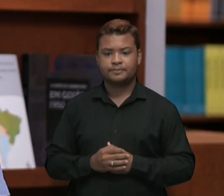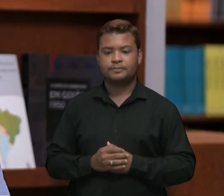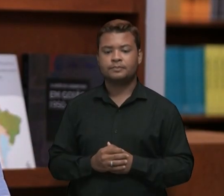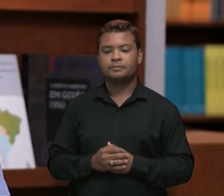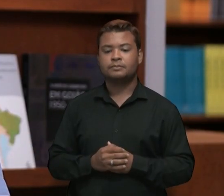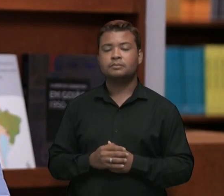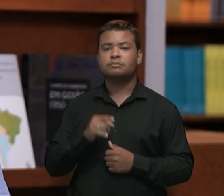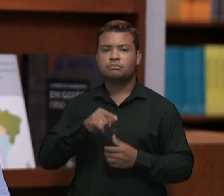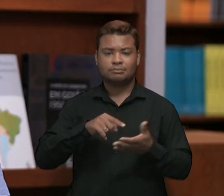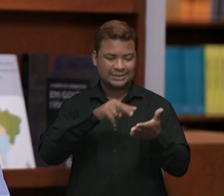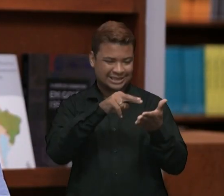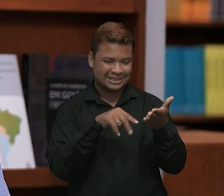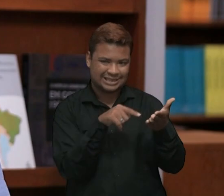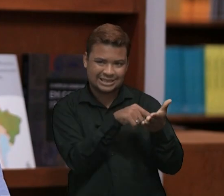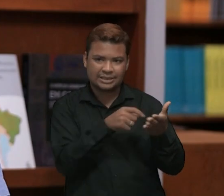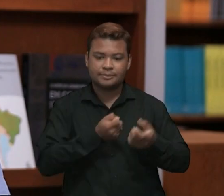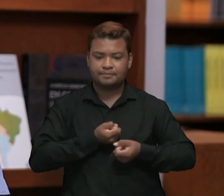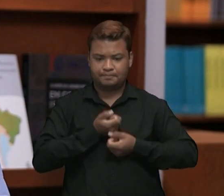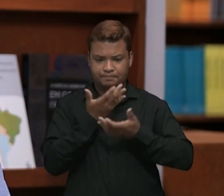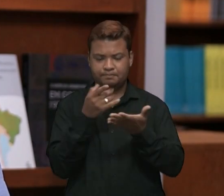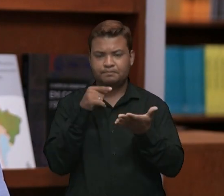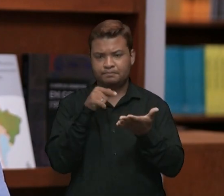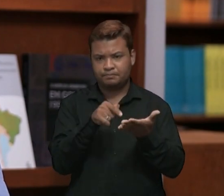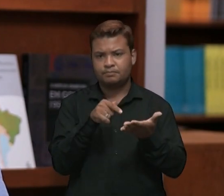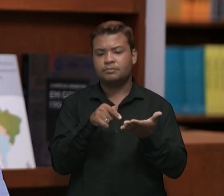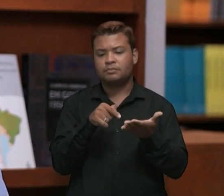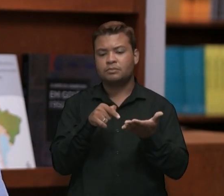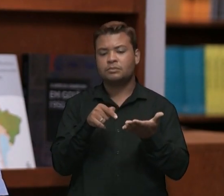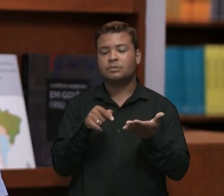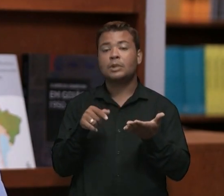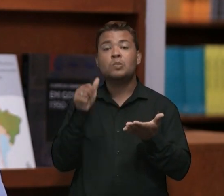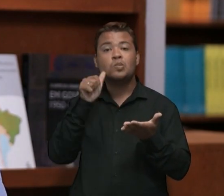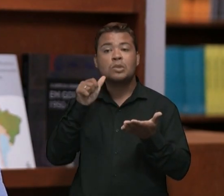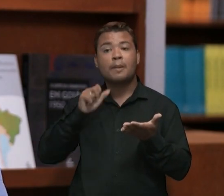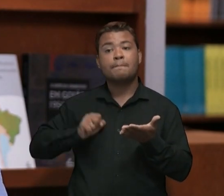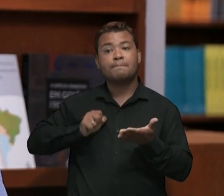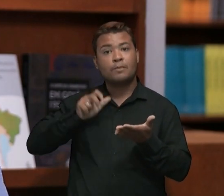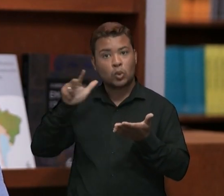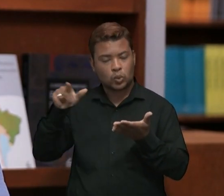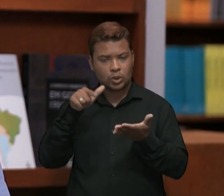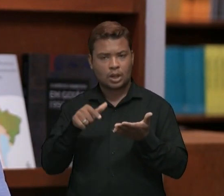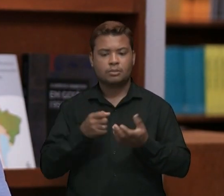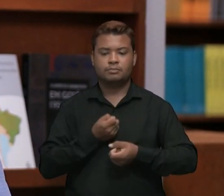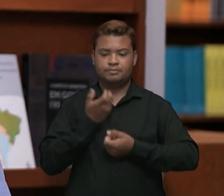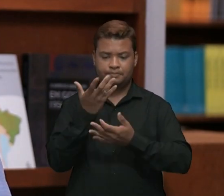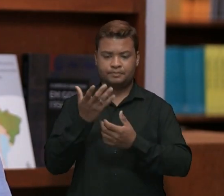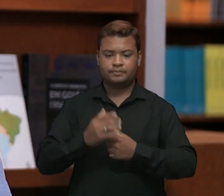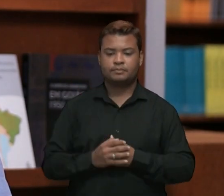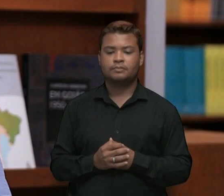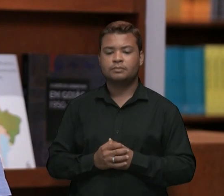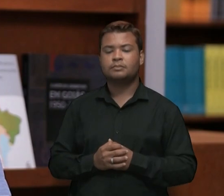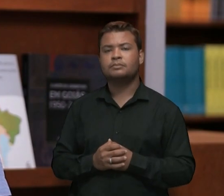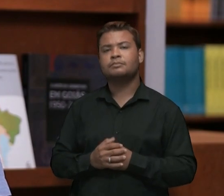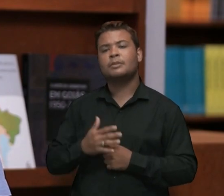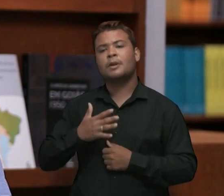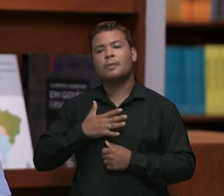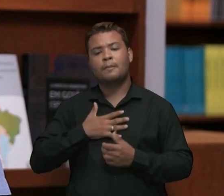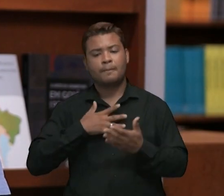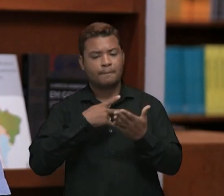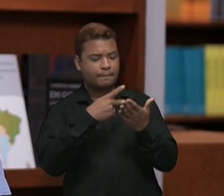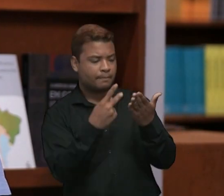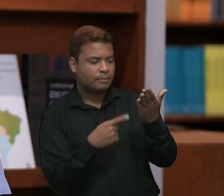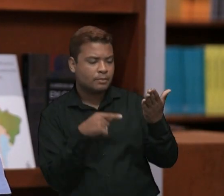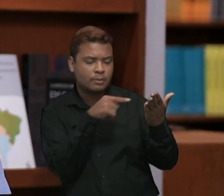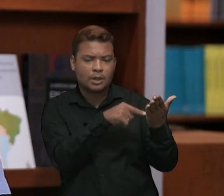Vou ler um pequeno poema da Fiamma Haas Paz Brandão, que é uma poeta portuguesa contemporânea. Os meus poemas reunidos no